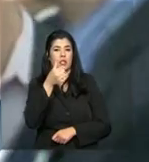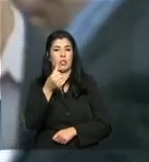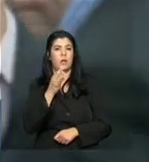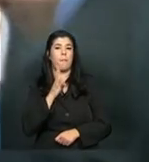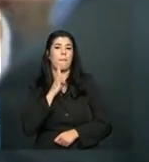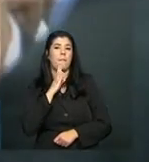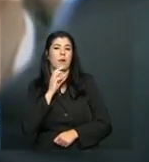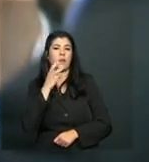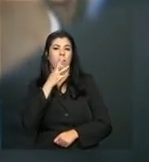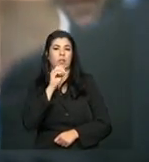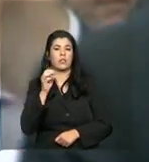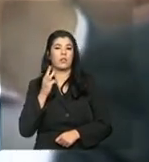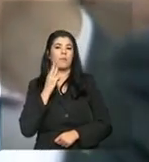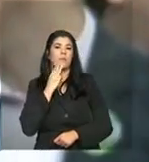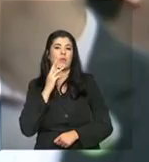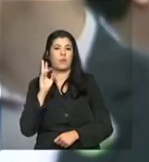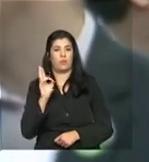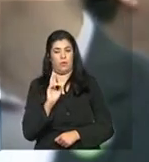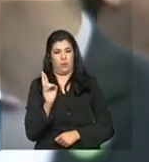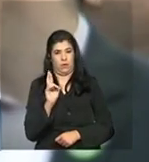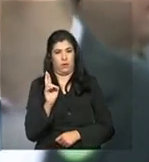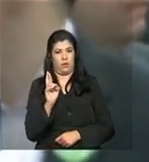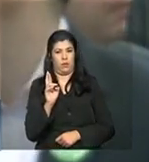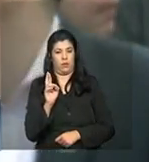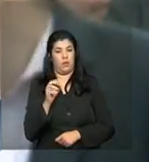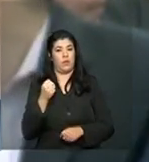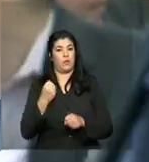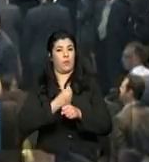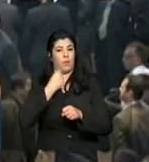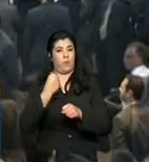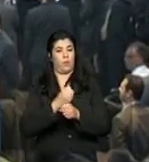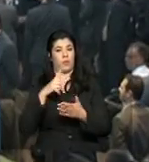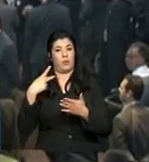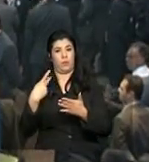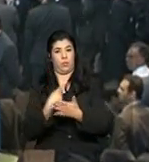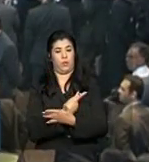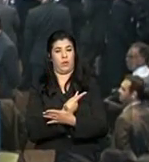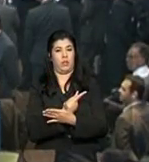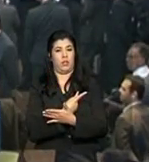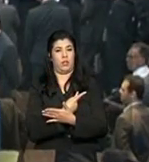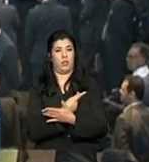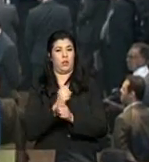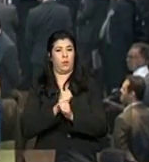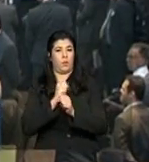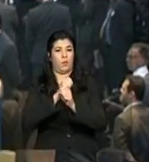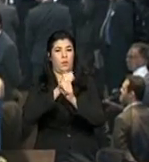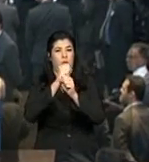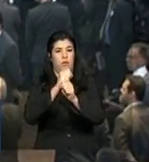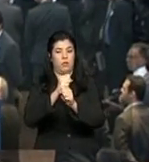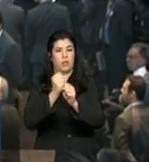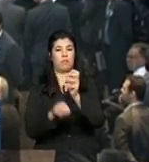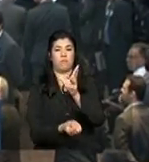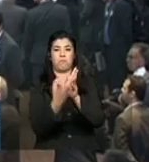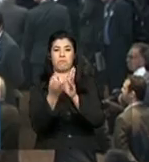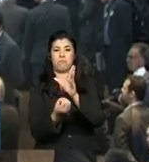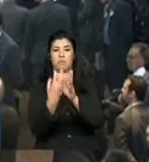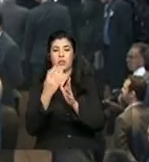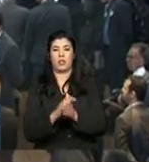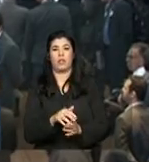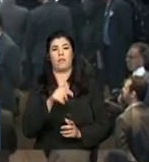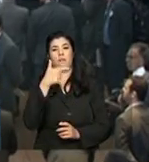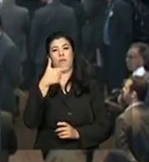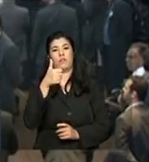bilhões e 300 milhões de reais. E são obras que devem criar, nos próximos anos, aproximadamente